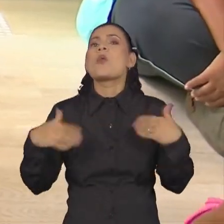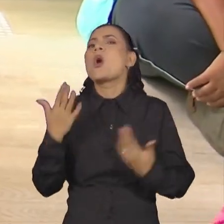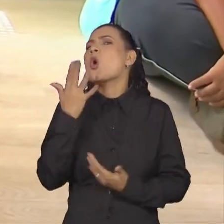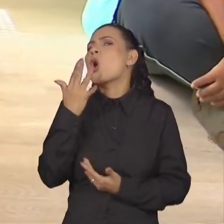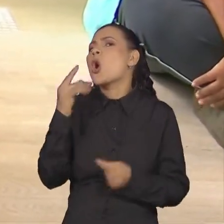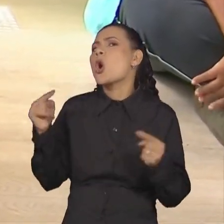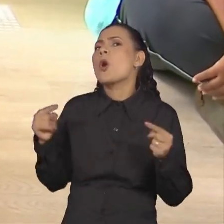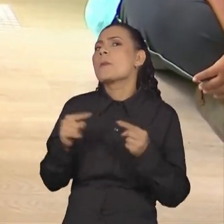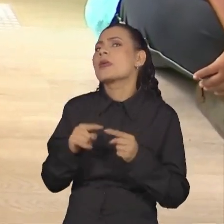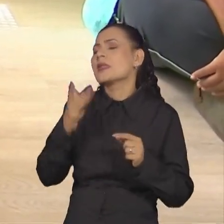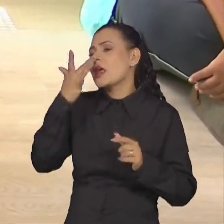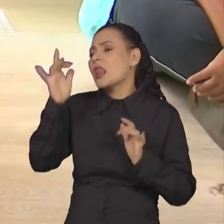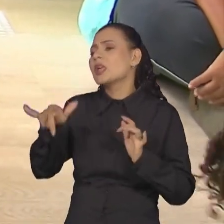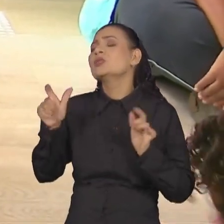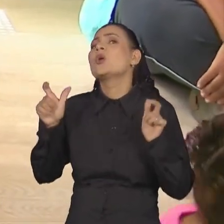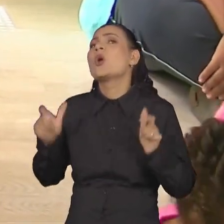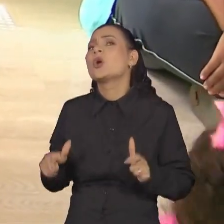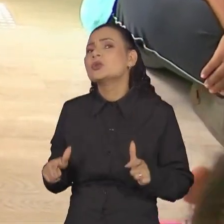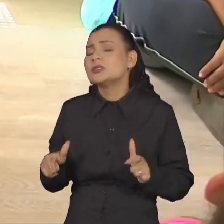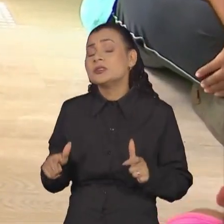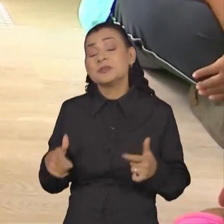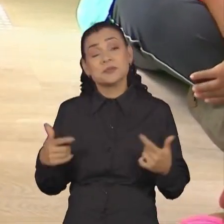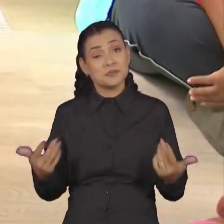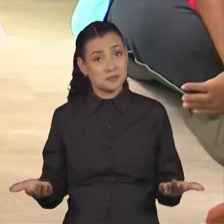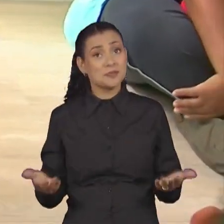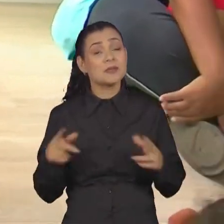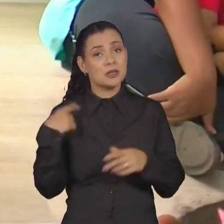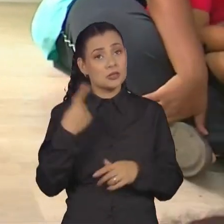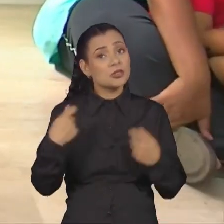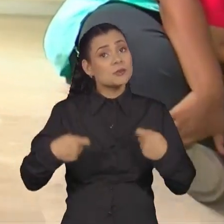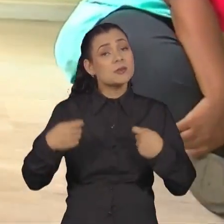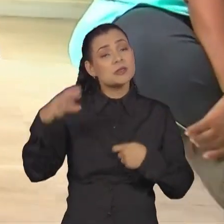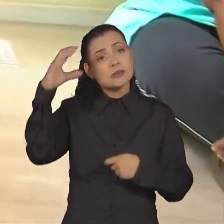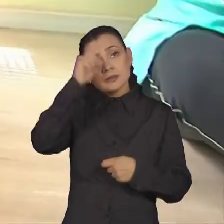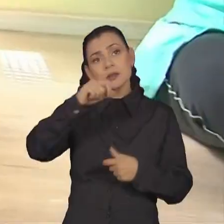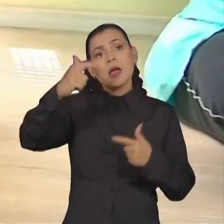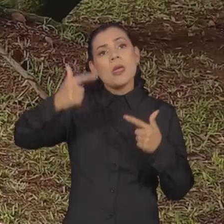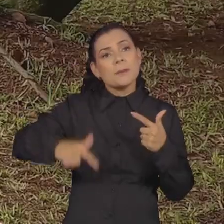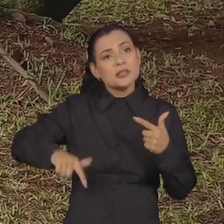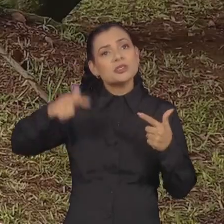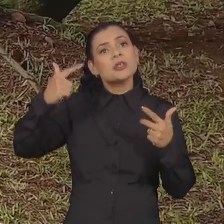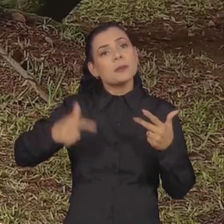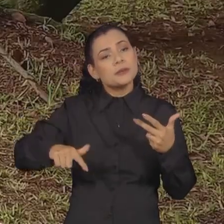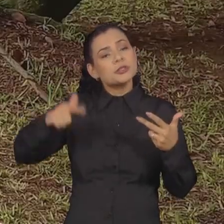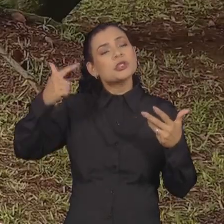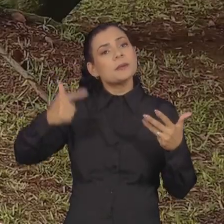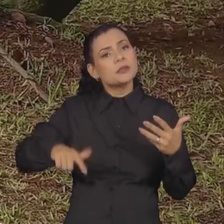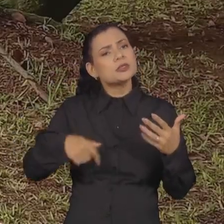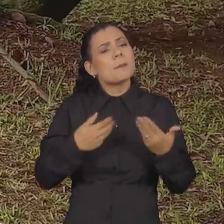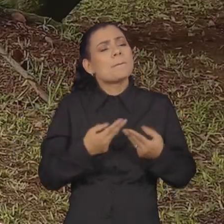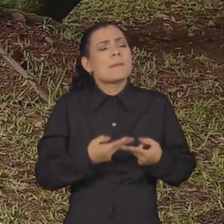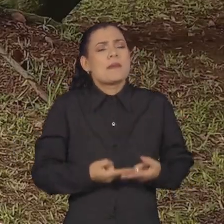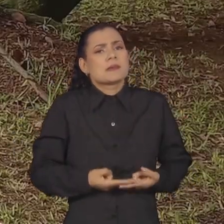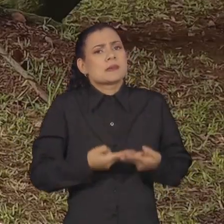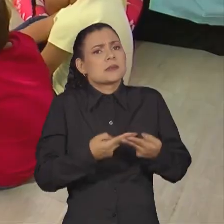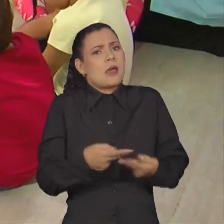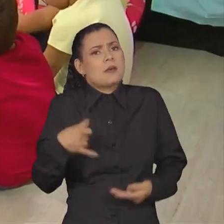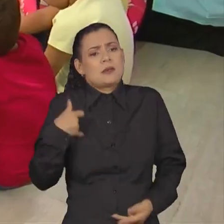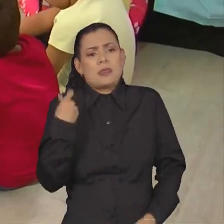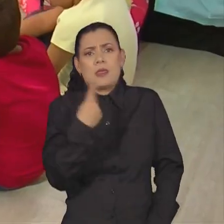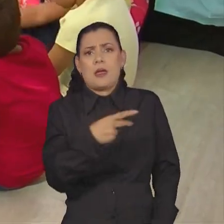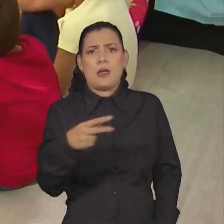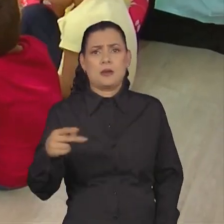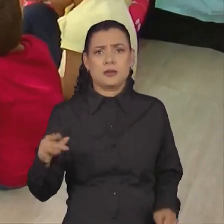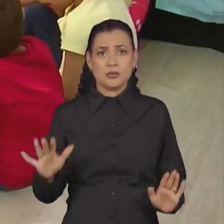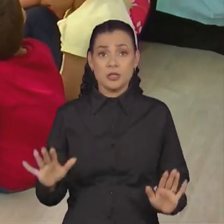o material correto. Então, nós precisamos repetir bastante, termos paciência com essa idade. Agora